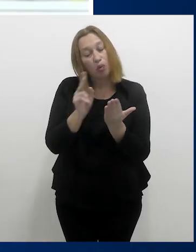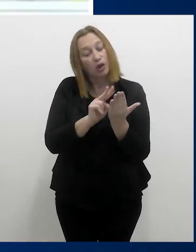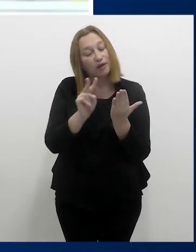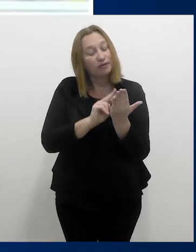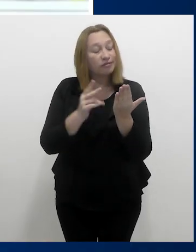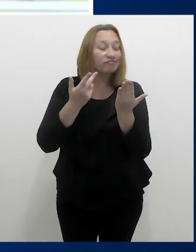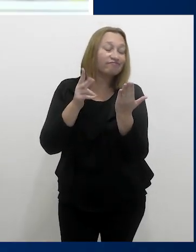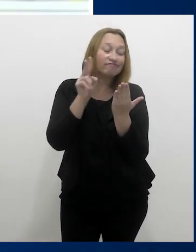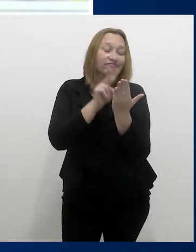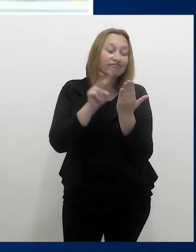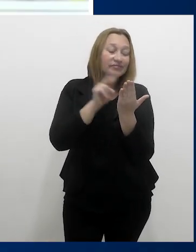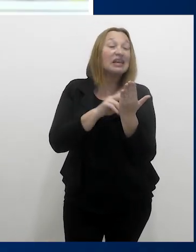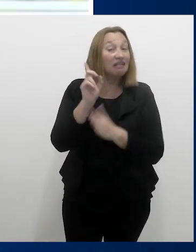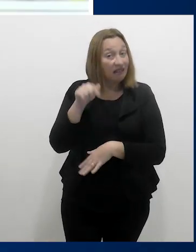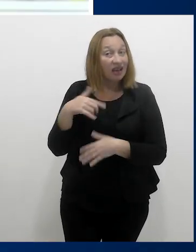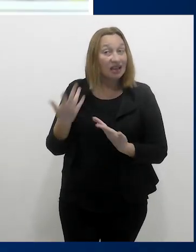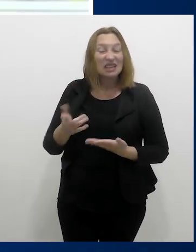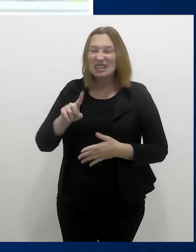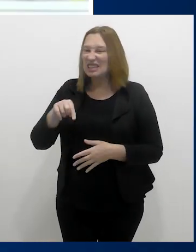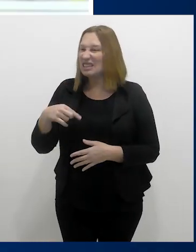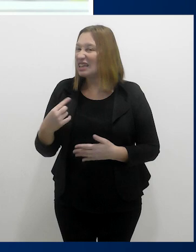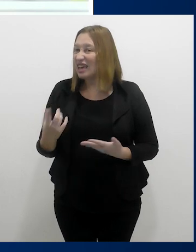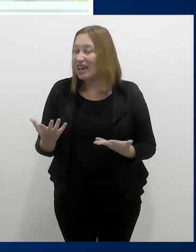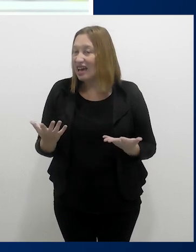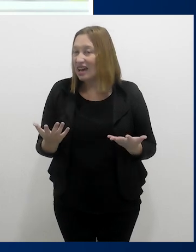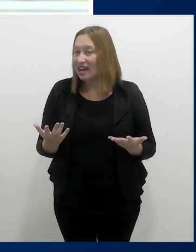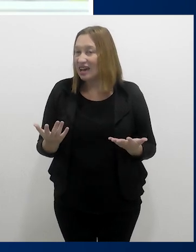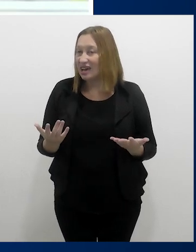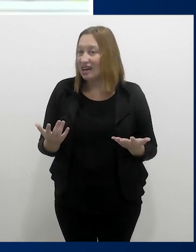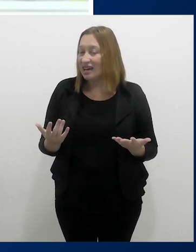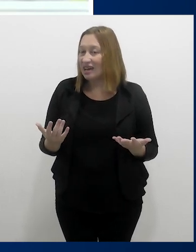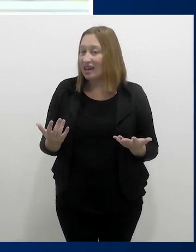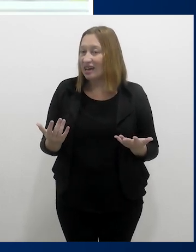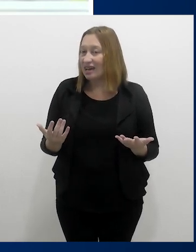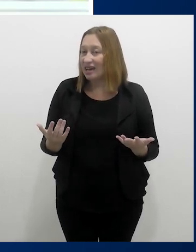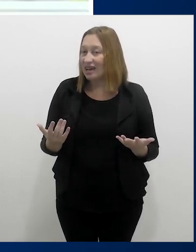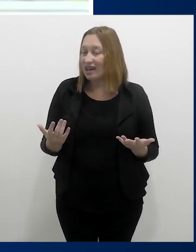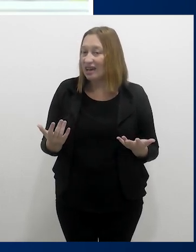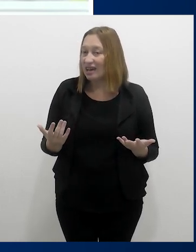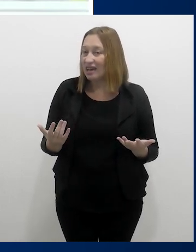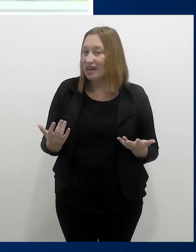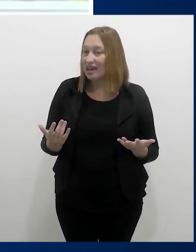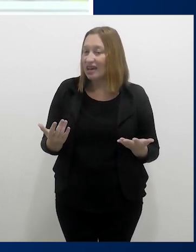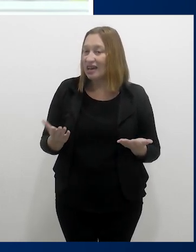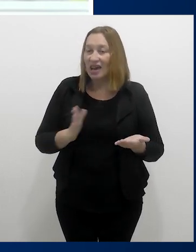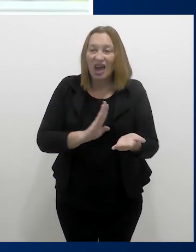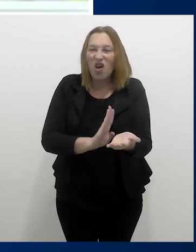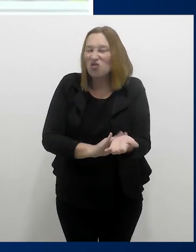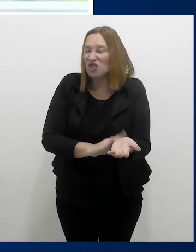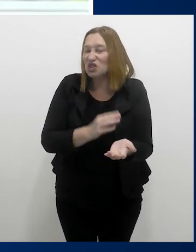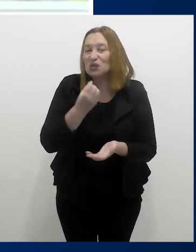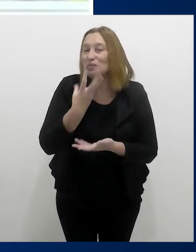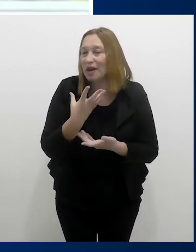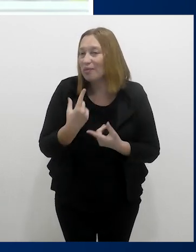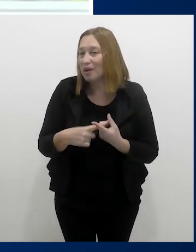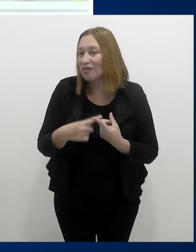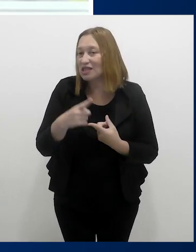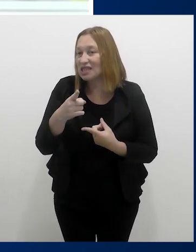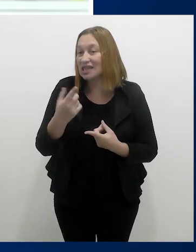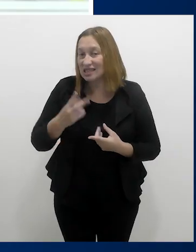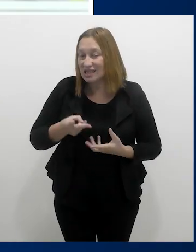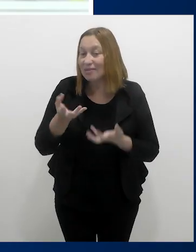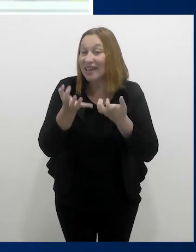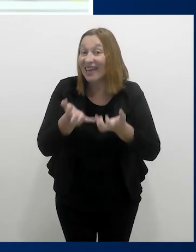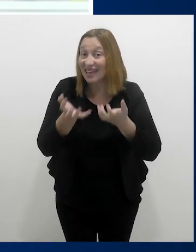meu livrinho, então eu acho que é isso. E depois que você é isso, acaba eu digo que é um vício do bem,